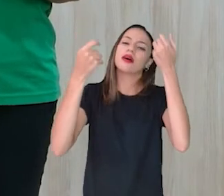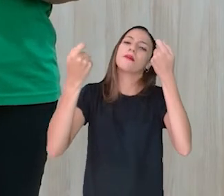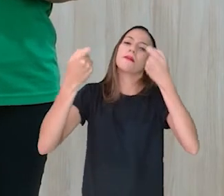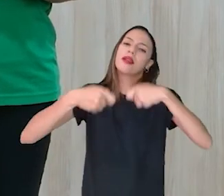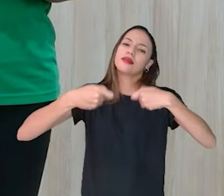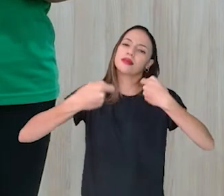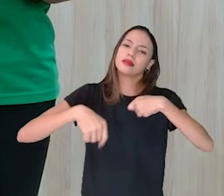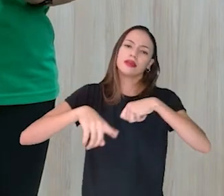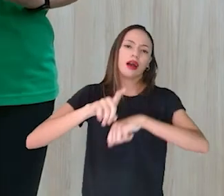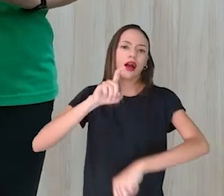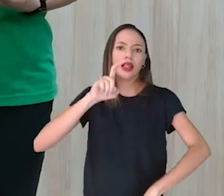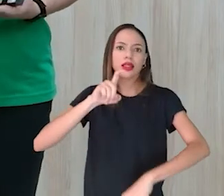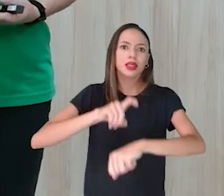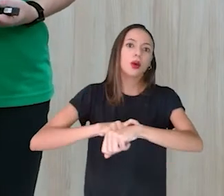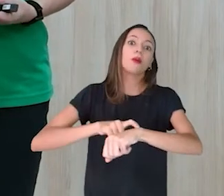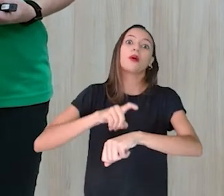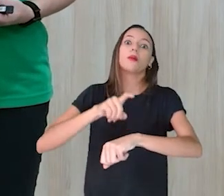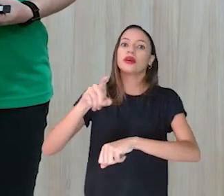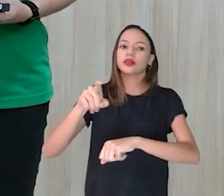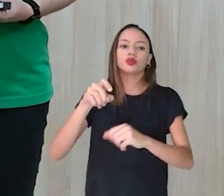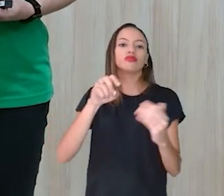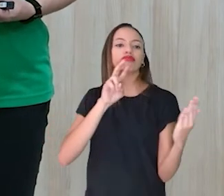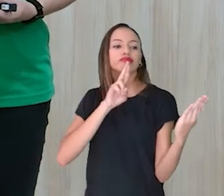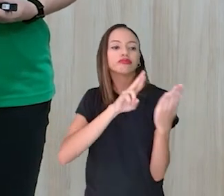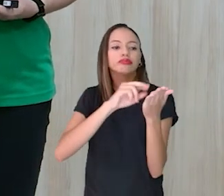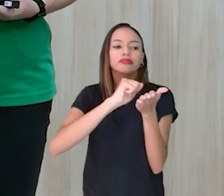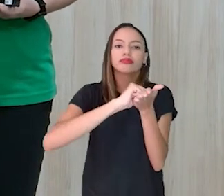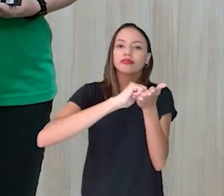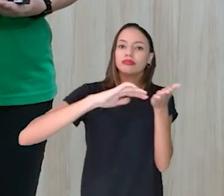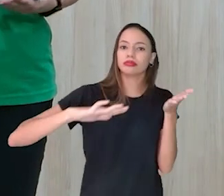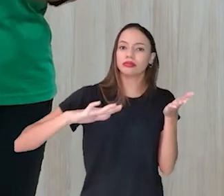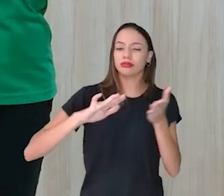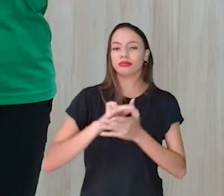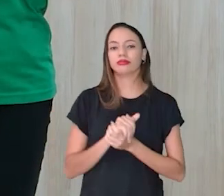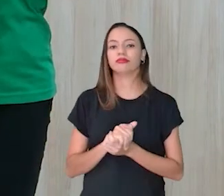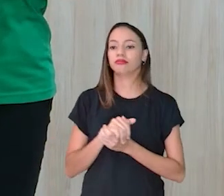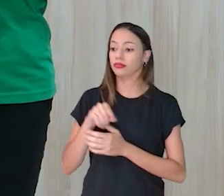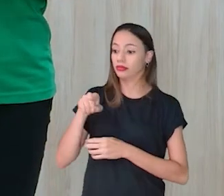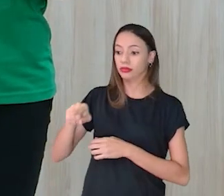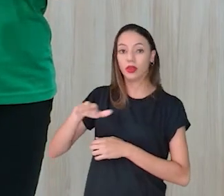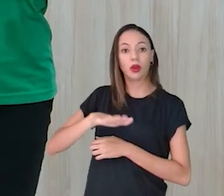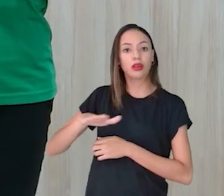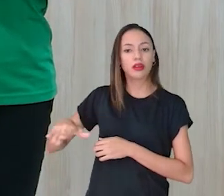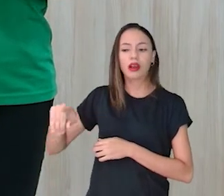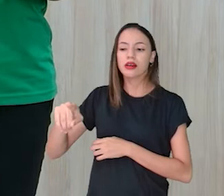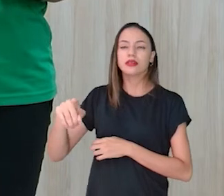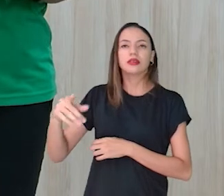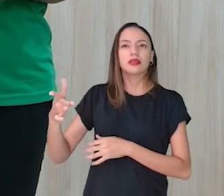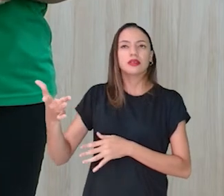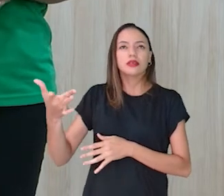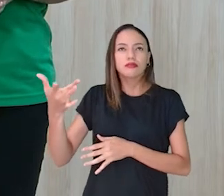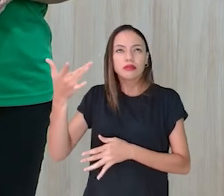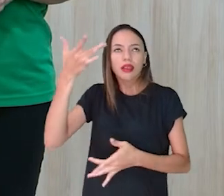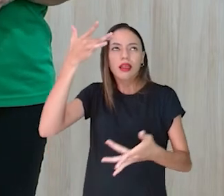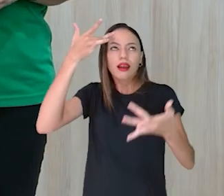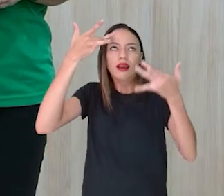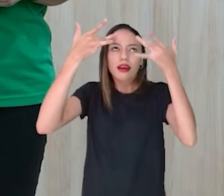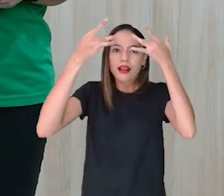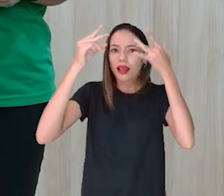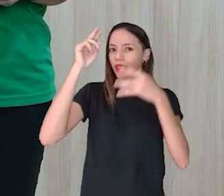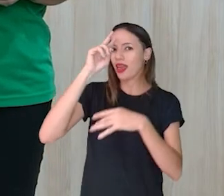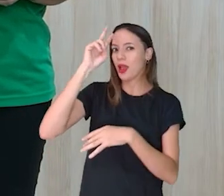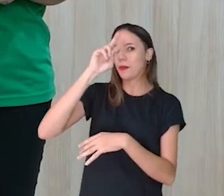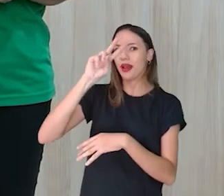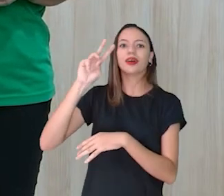que ele vai precisar na realização daquela tarefa. Então, ele está ali já resgatando as informações de